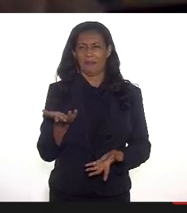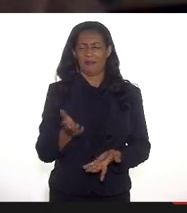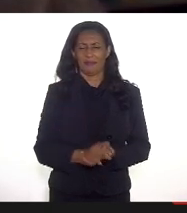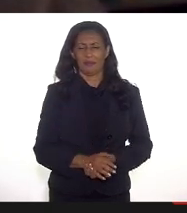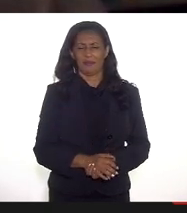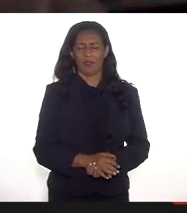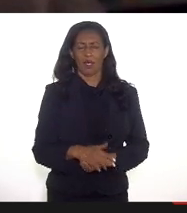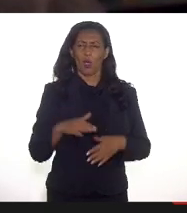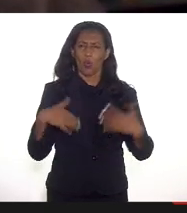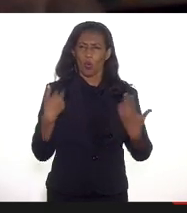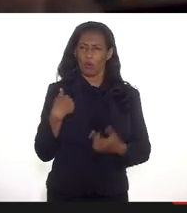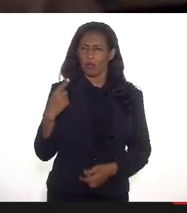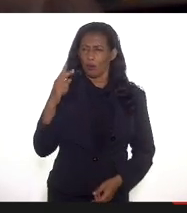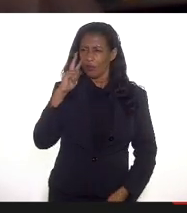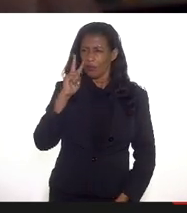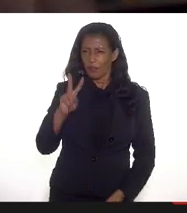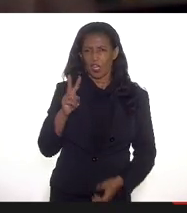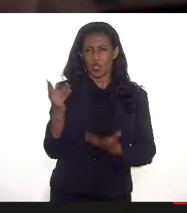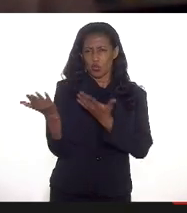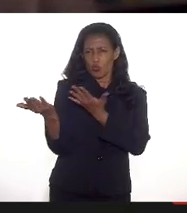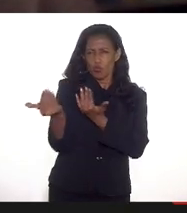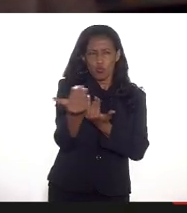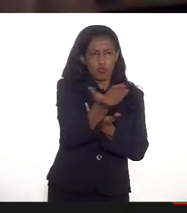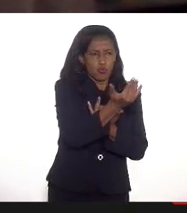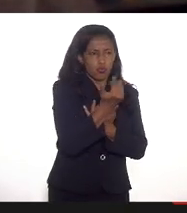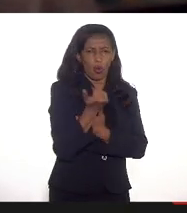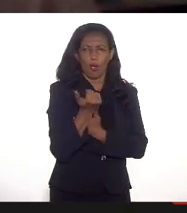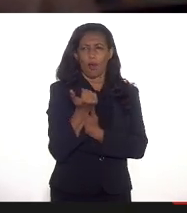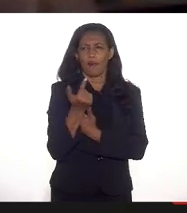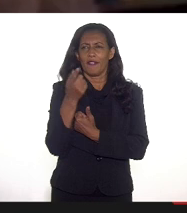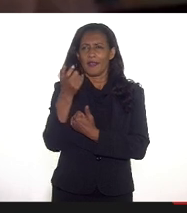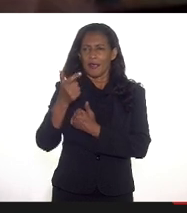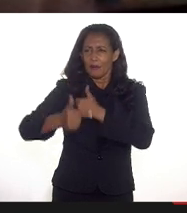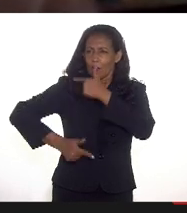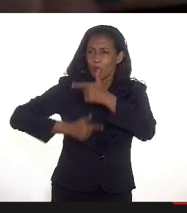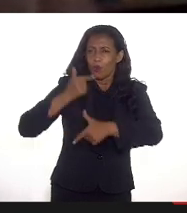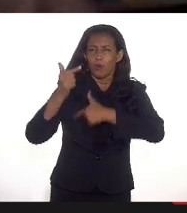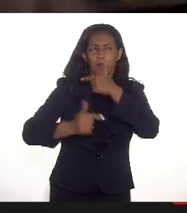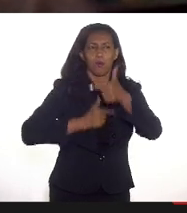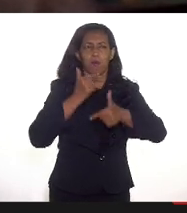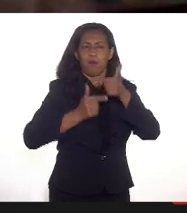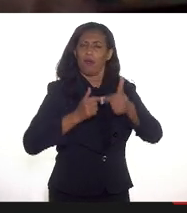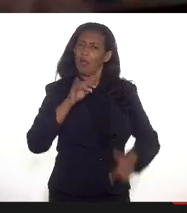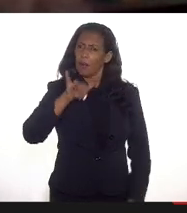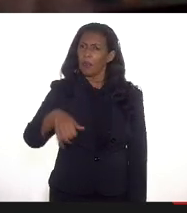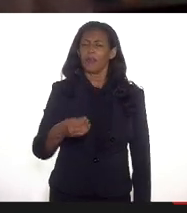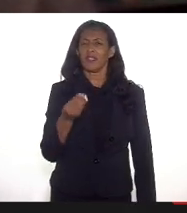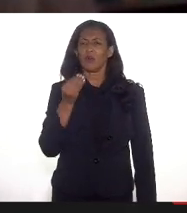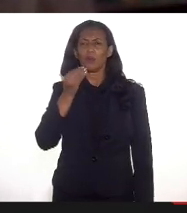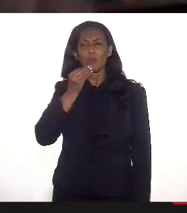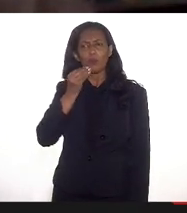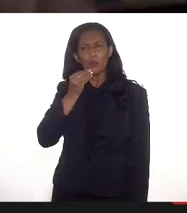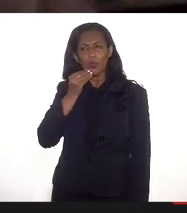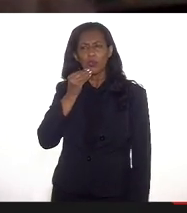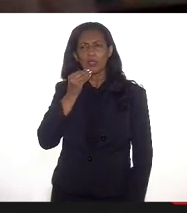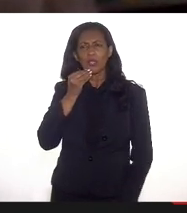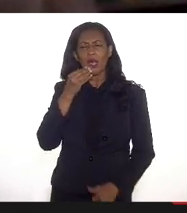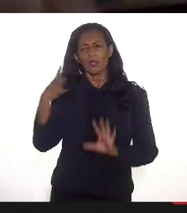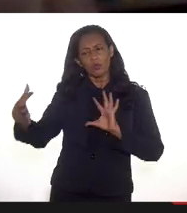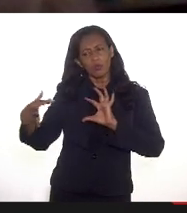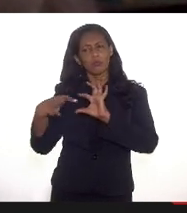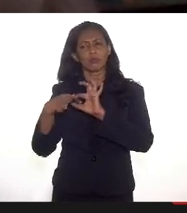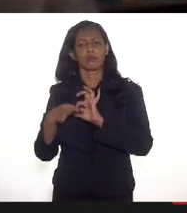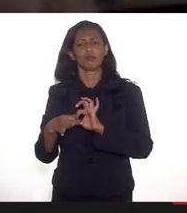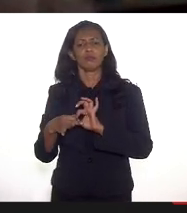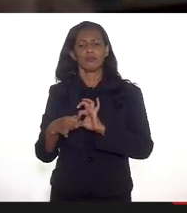eu vejo um jovem à frente, com vontade de fazer essa diferença, a gente tem que aproveitar essa oportunidade para tentar interagir.